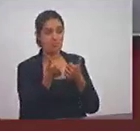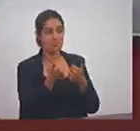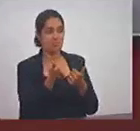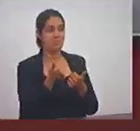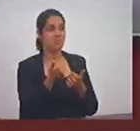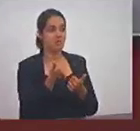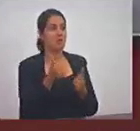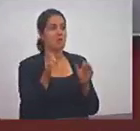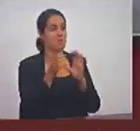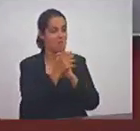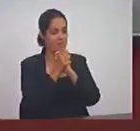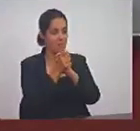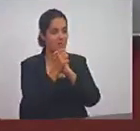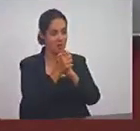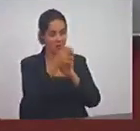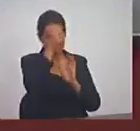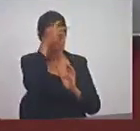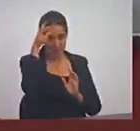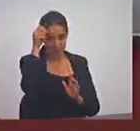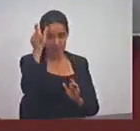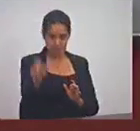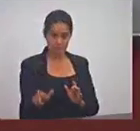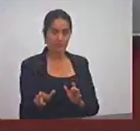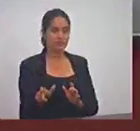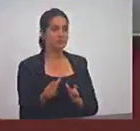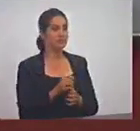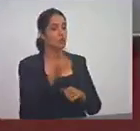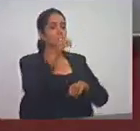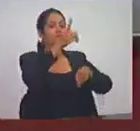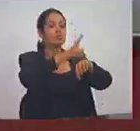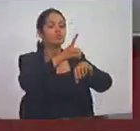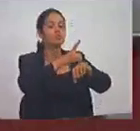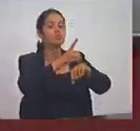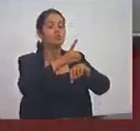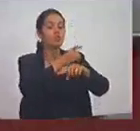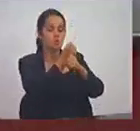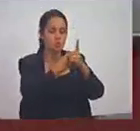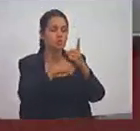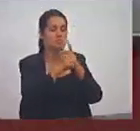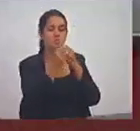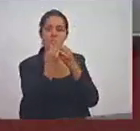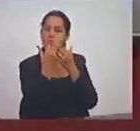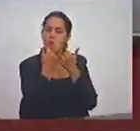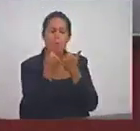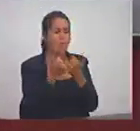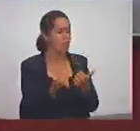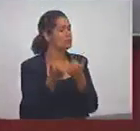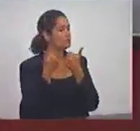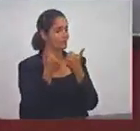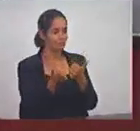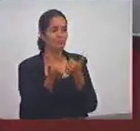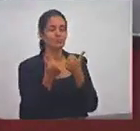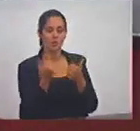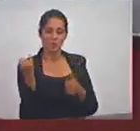presidente Maurício Santini, o diretor social Baianinho, por todos esses eventos que a diretoria do Açari vem promovendo em